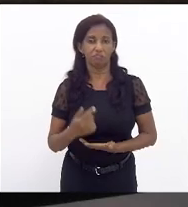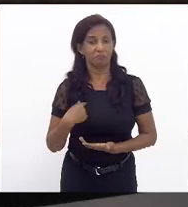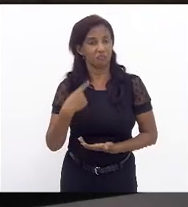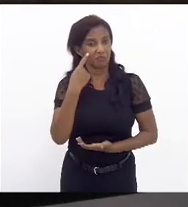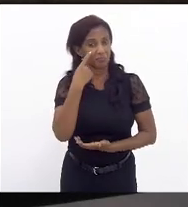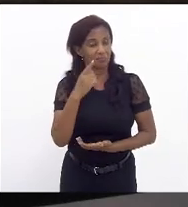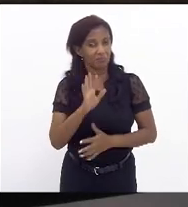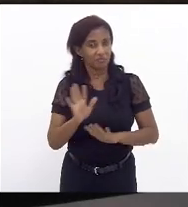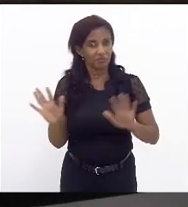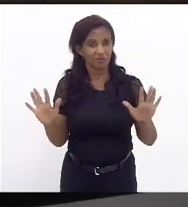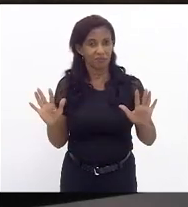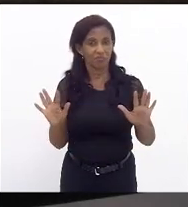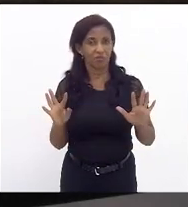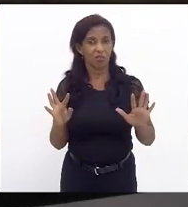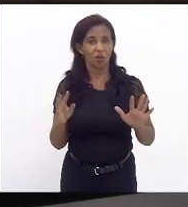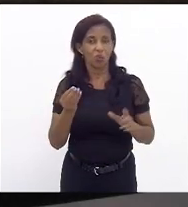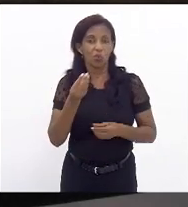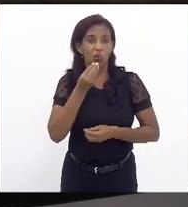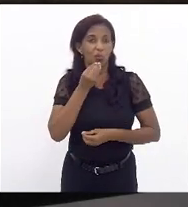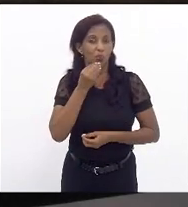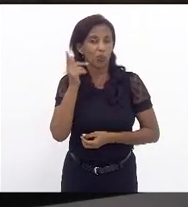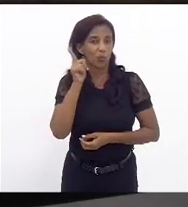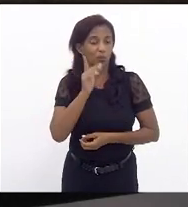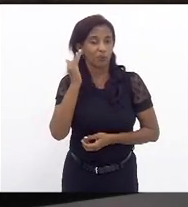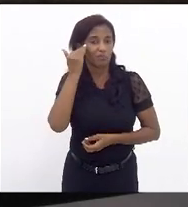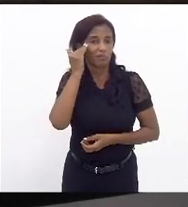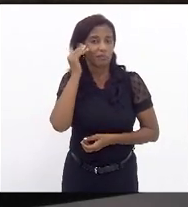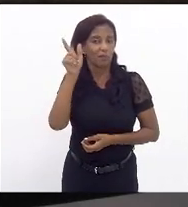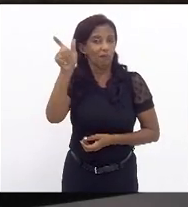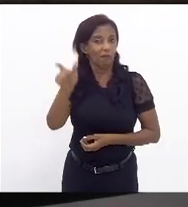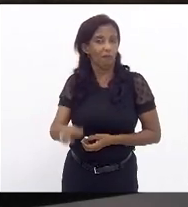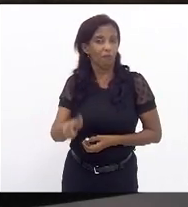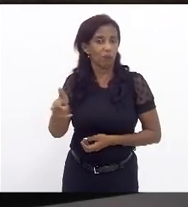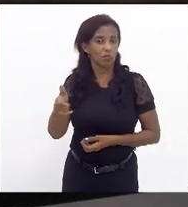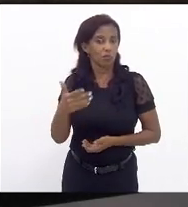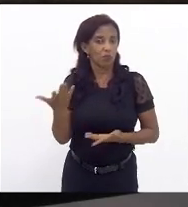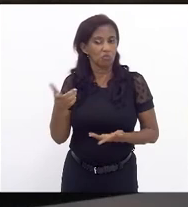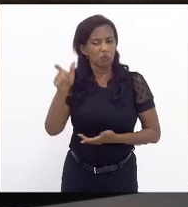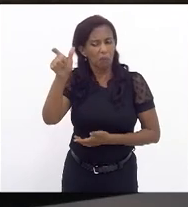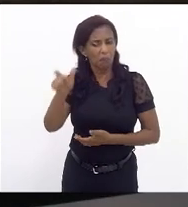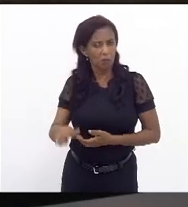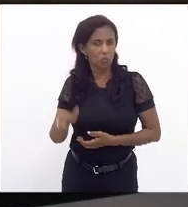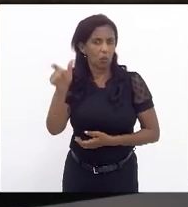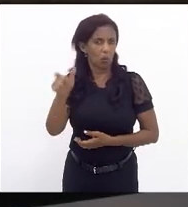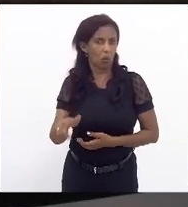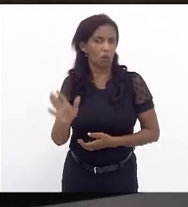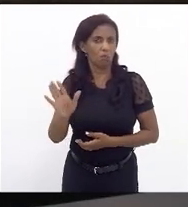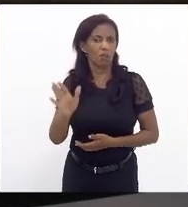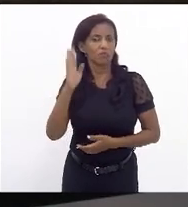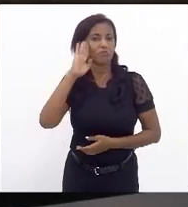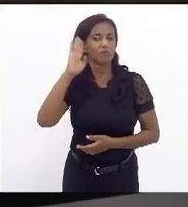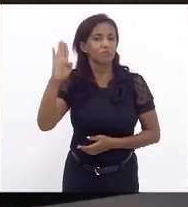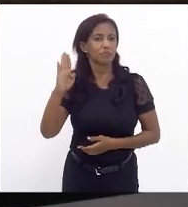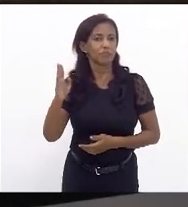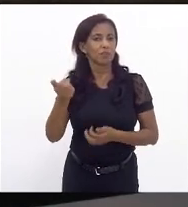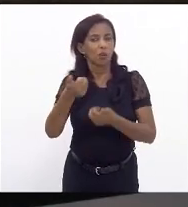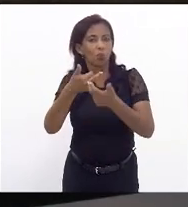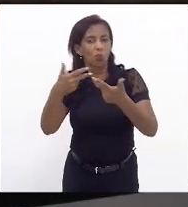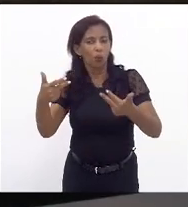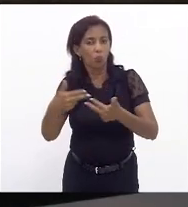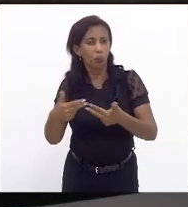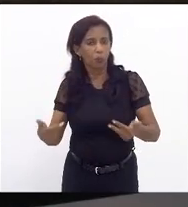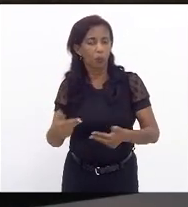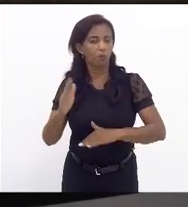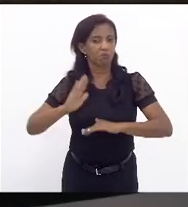vista isso que eu pude apurar da pessoa dele, não somente da pessoa, mas principalmente das suas